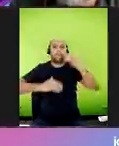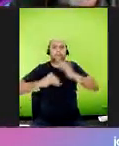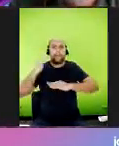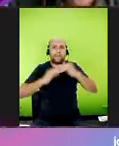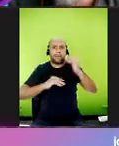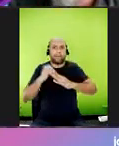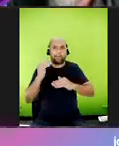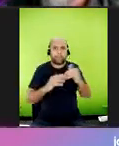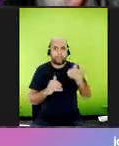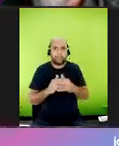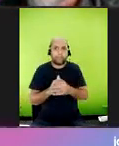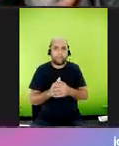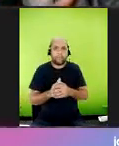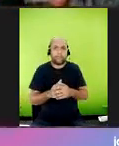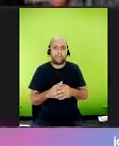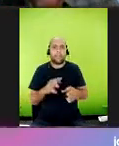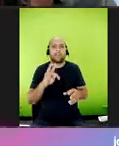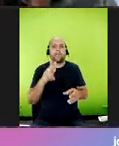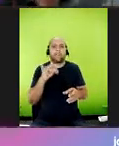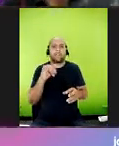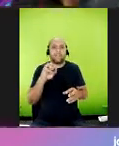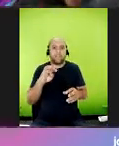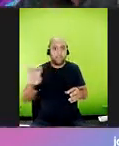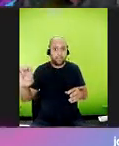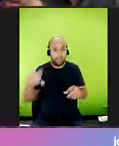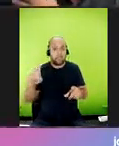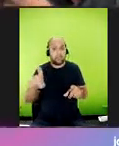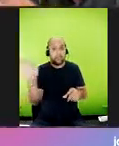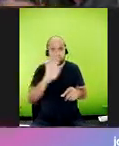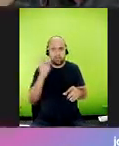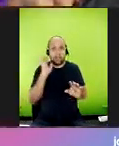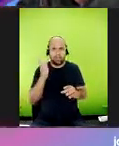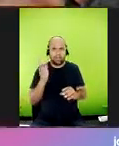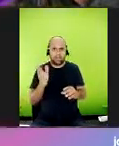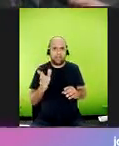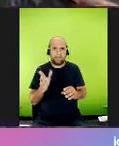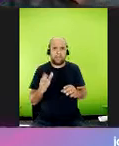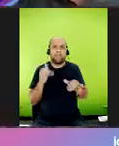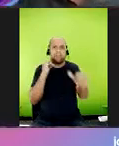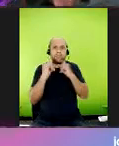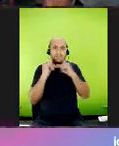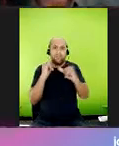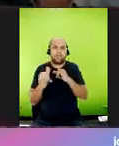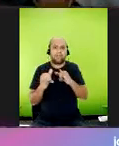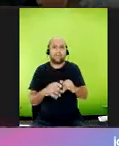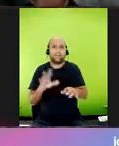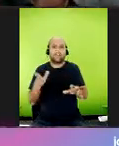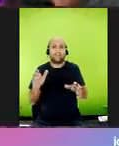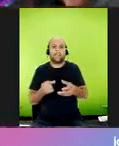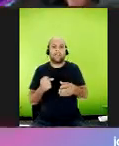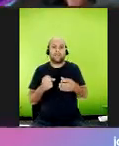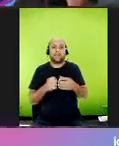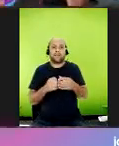da saber treine você já é Universitário E você tem ajudado divulgações a gente agora rodou né e o trainee na